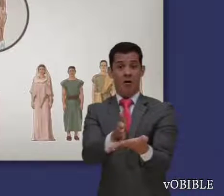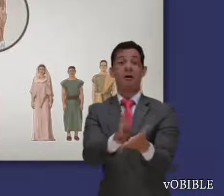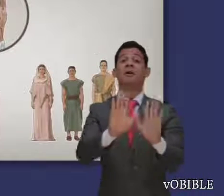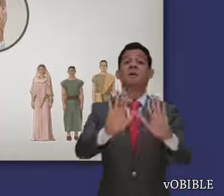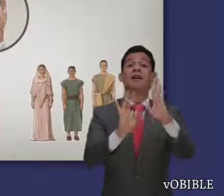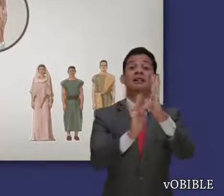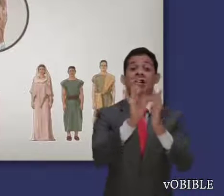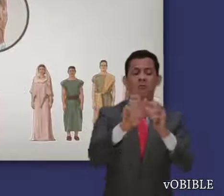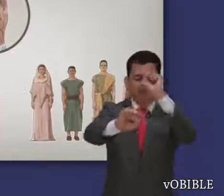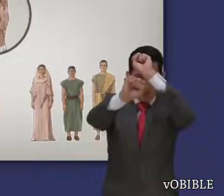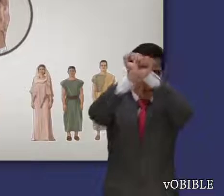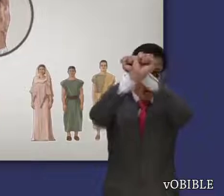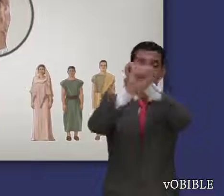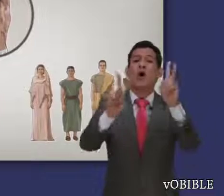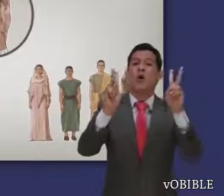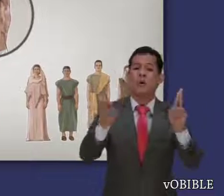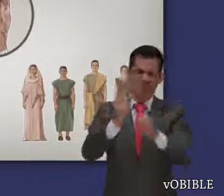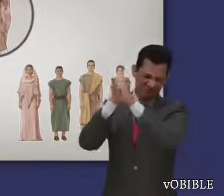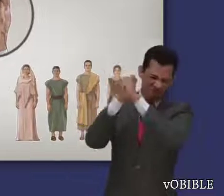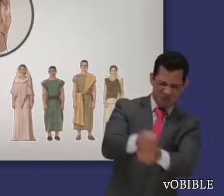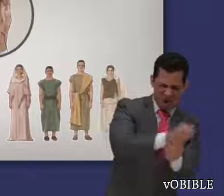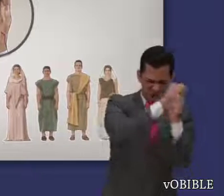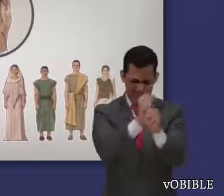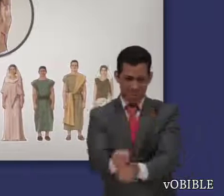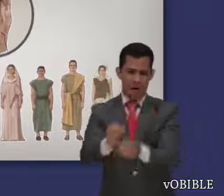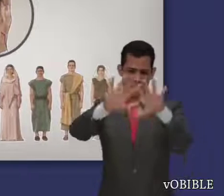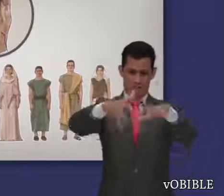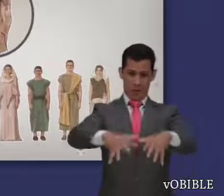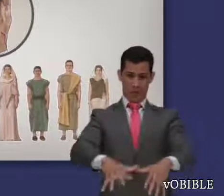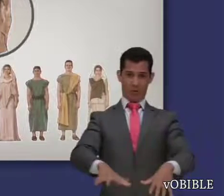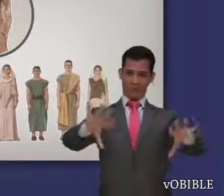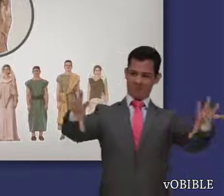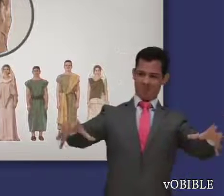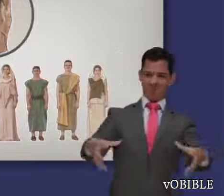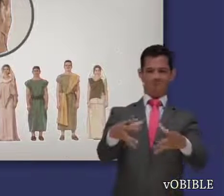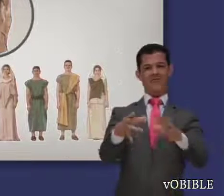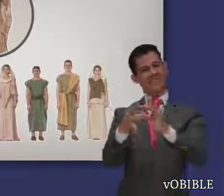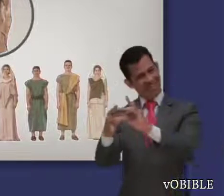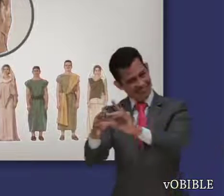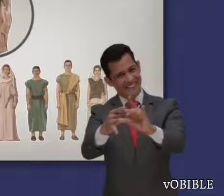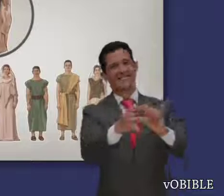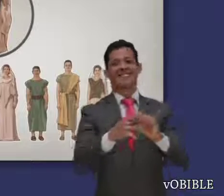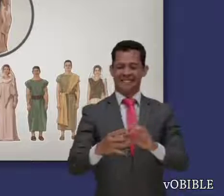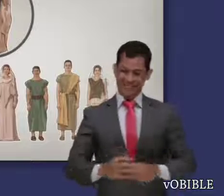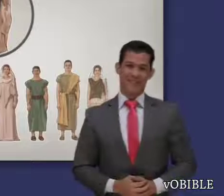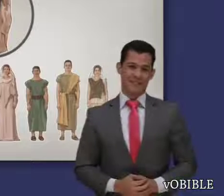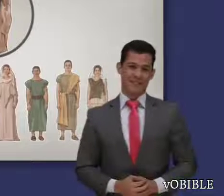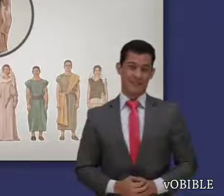Mas com o sacrifício de Jesus, a lei foi eliminada. Aquele muro que separava os 2 grupos foi destruído.